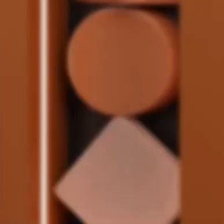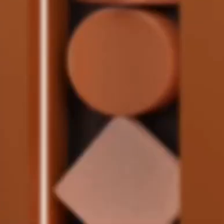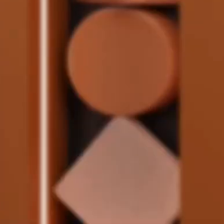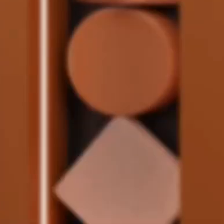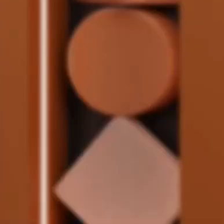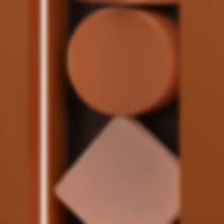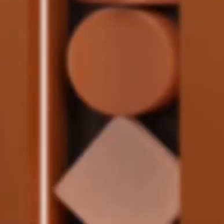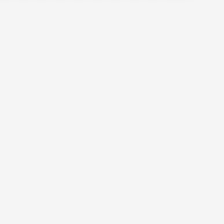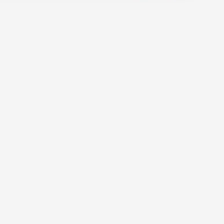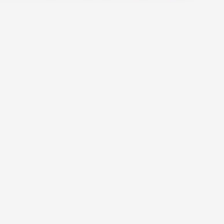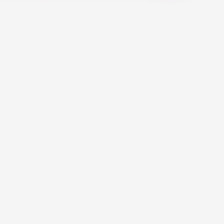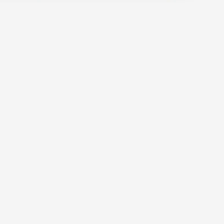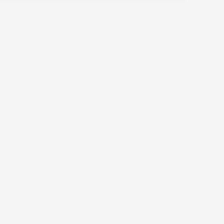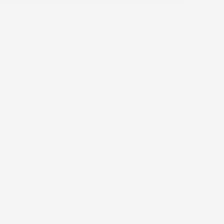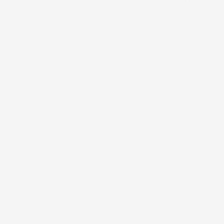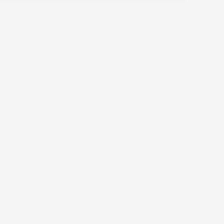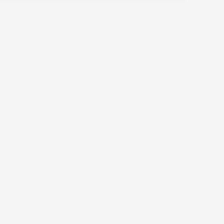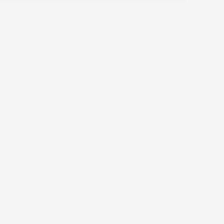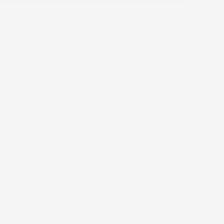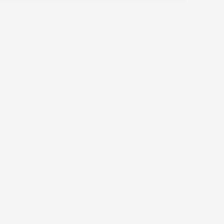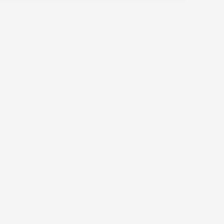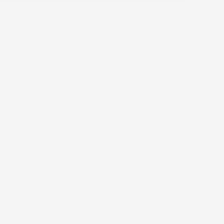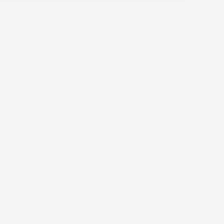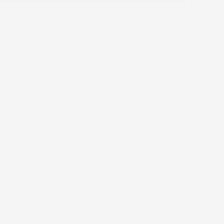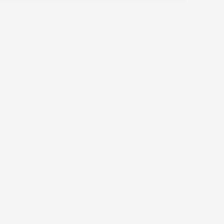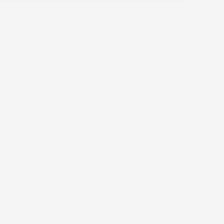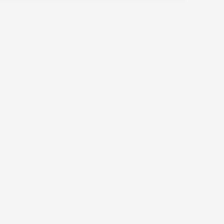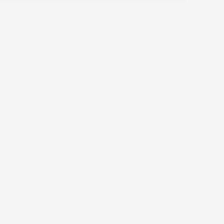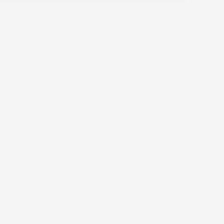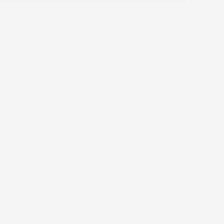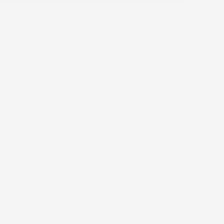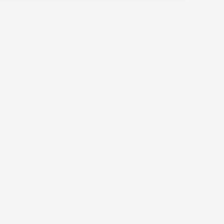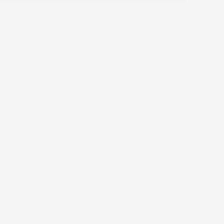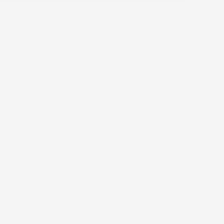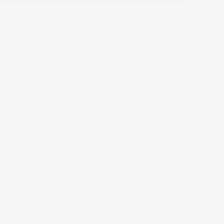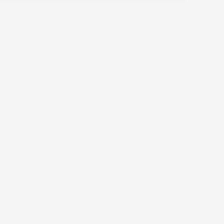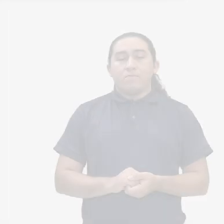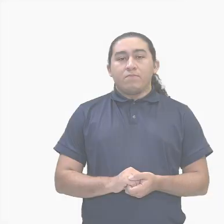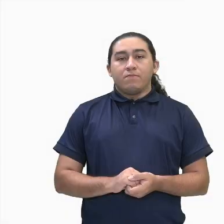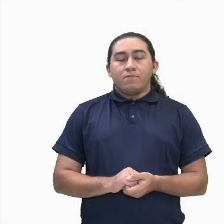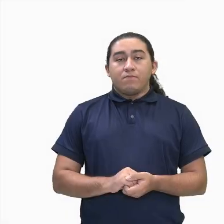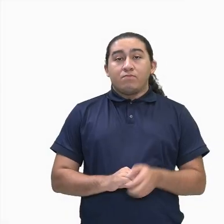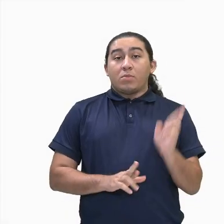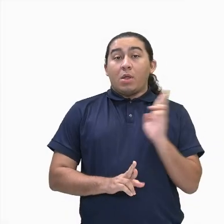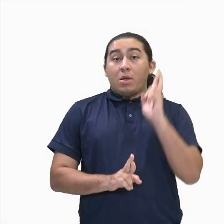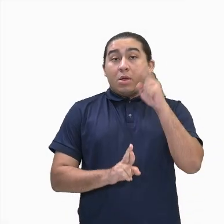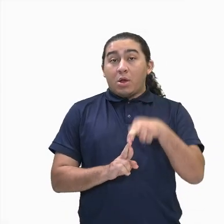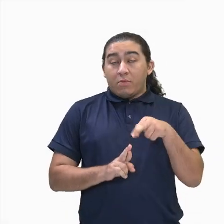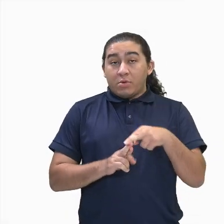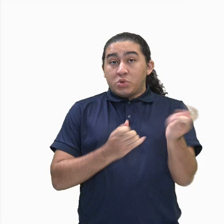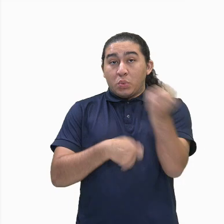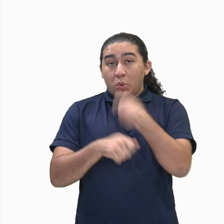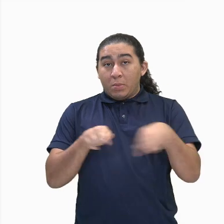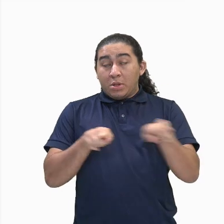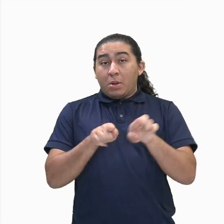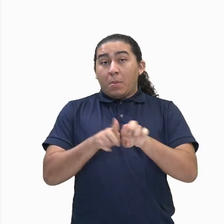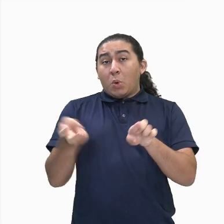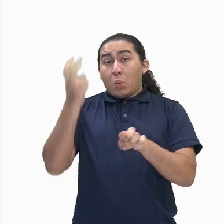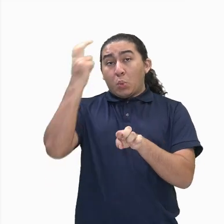à economia e cultura, como funcionava? O reino de Cush era um centro de